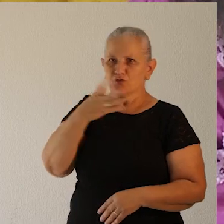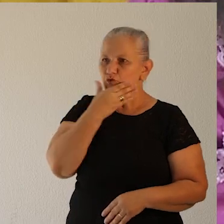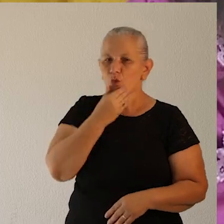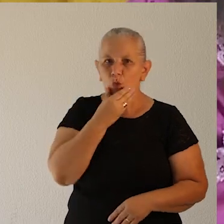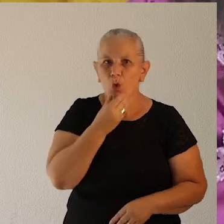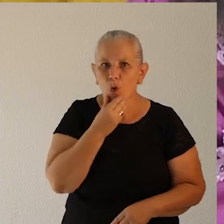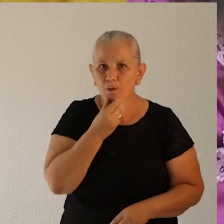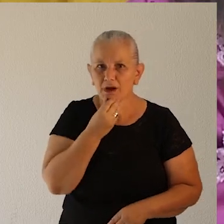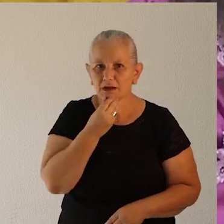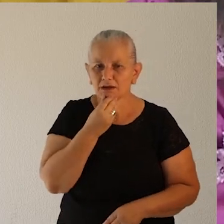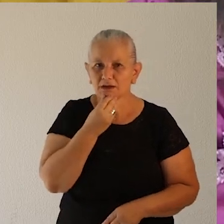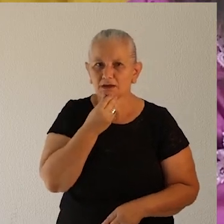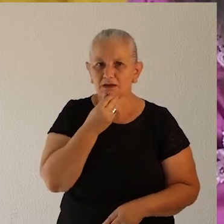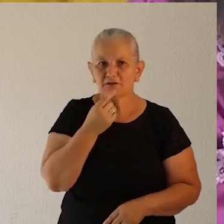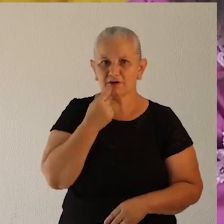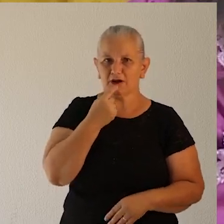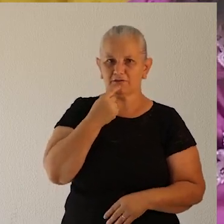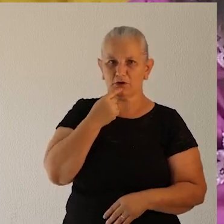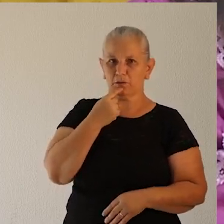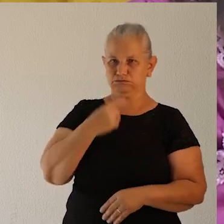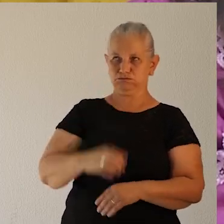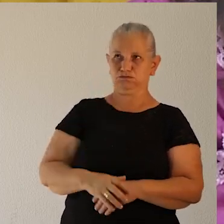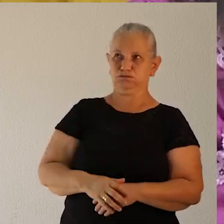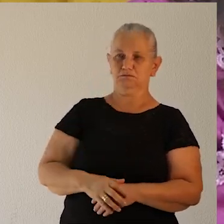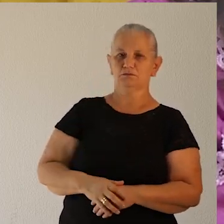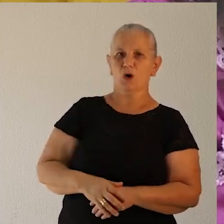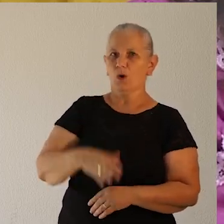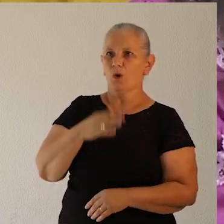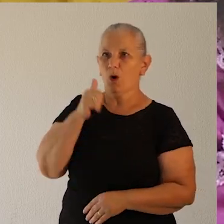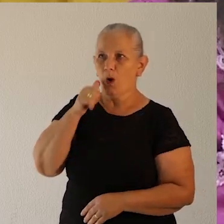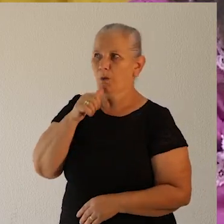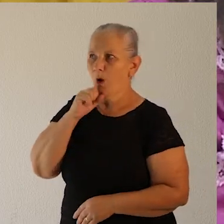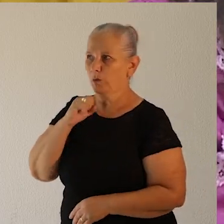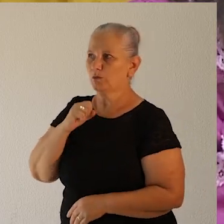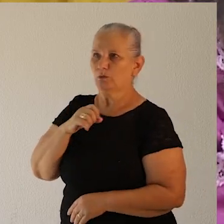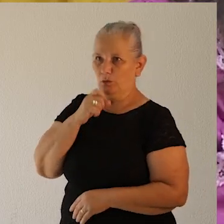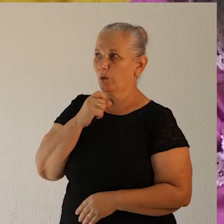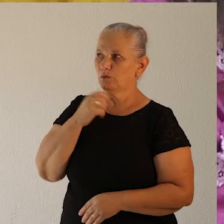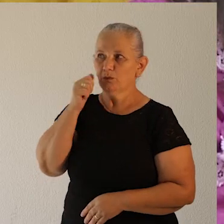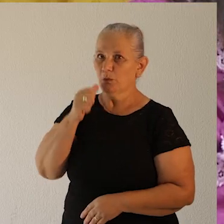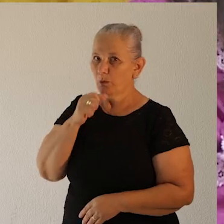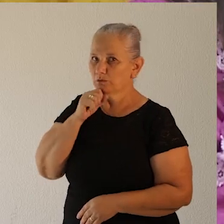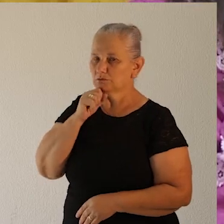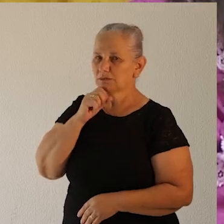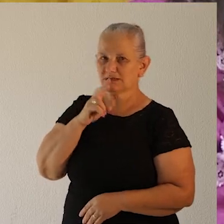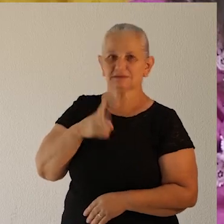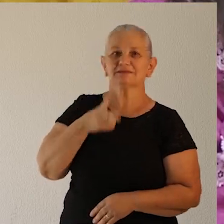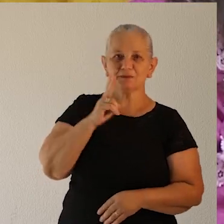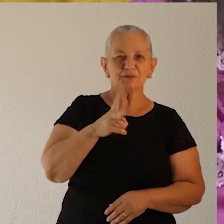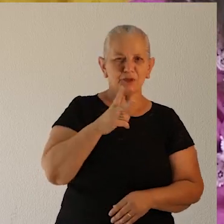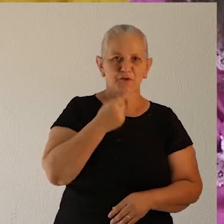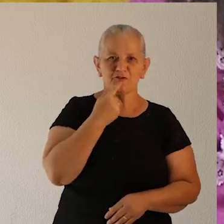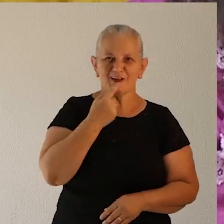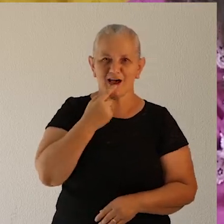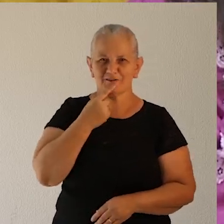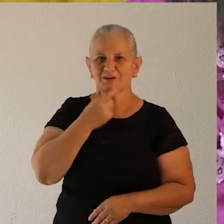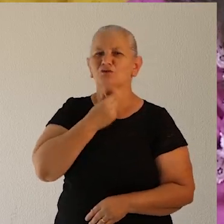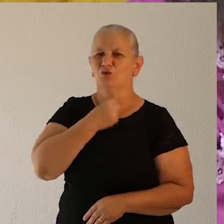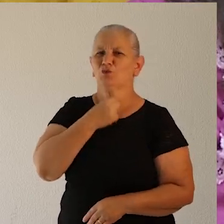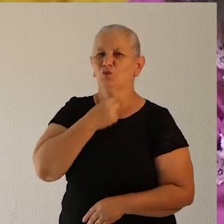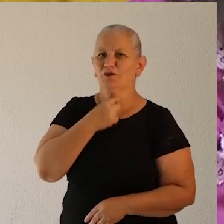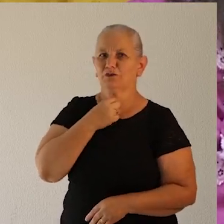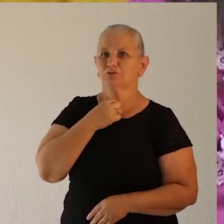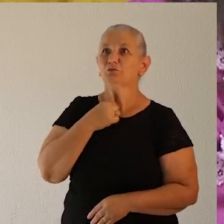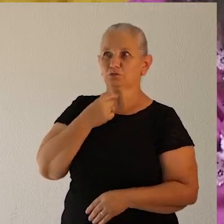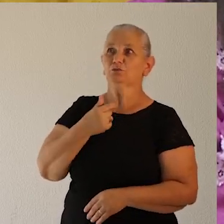porção falar sem mexer a boca. Com a boca não rola não, porque o boneco, geralmente o ventríloco, ele fica assim, né? Ele